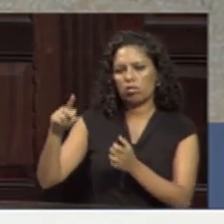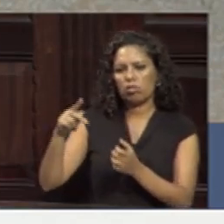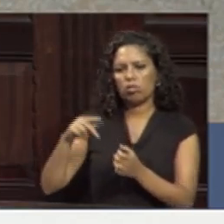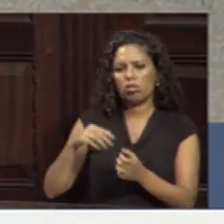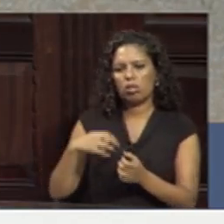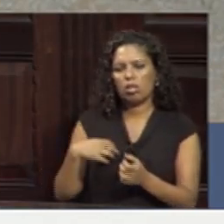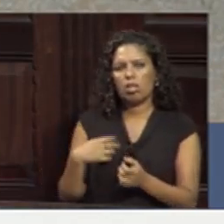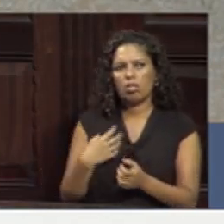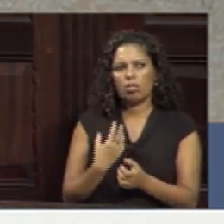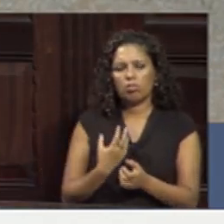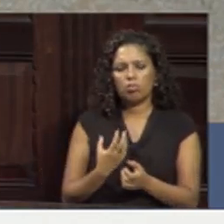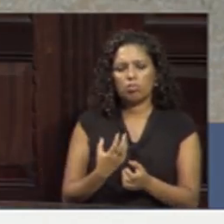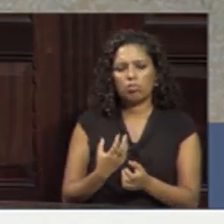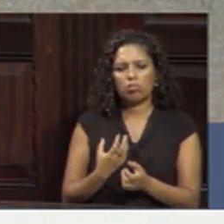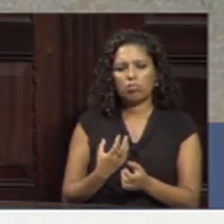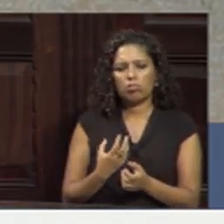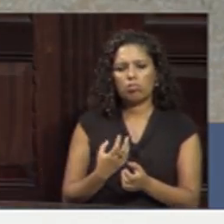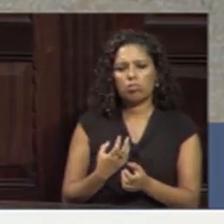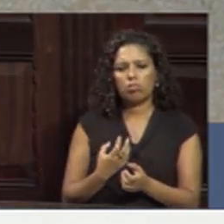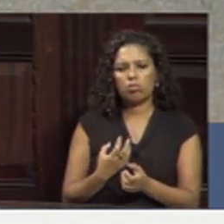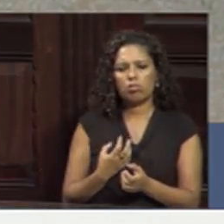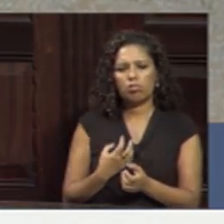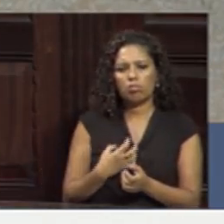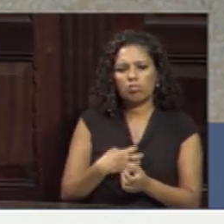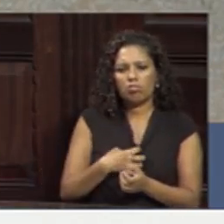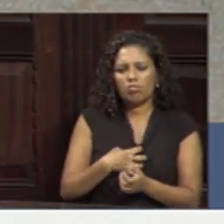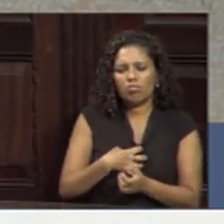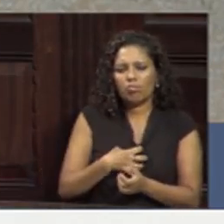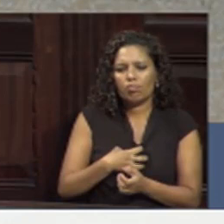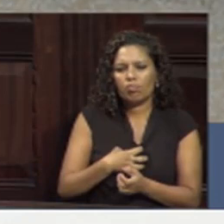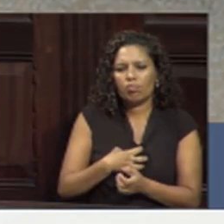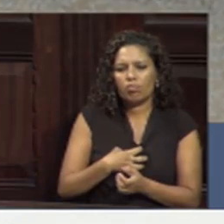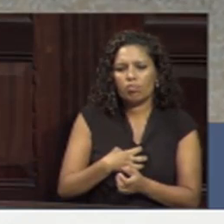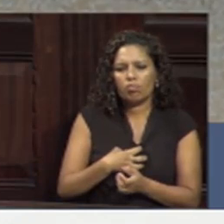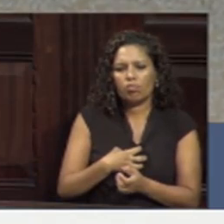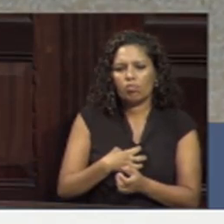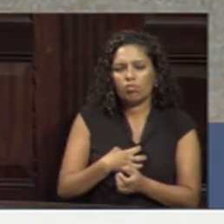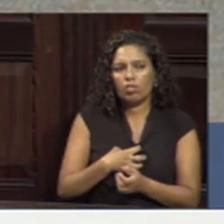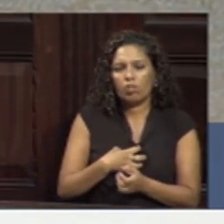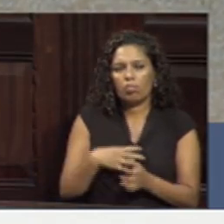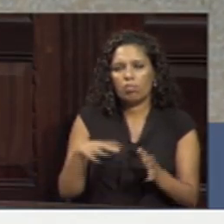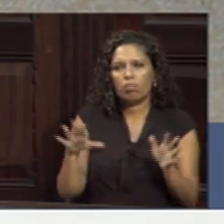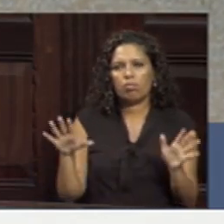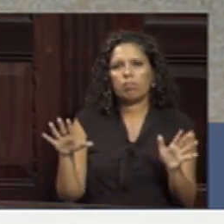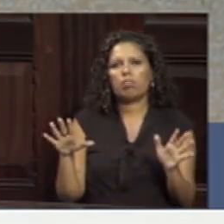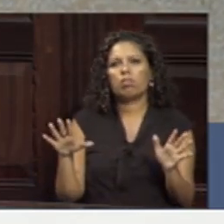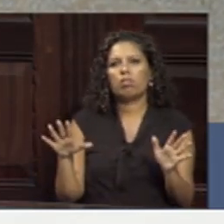Vossa Excelência que eu fiquei em estado de choque.